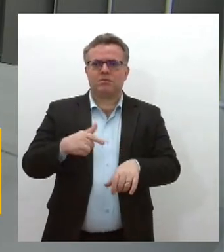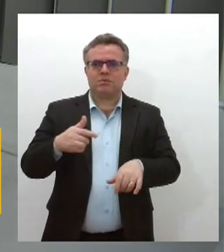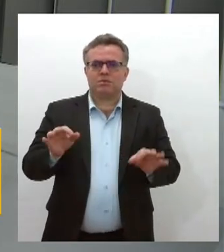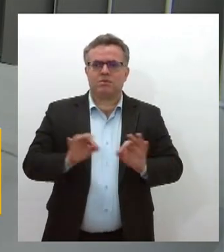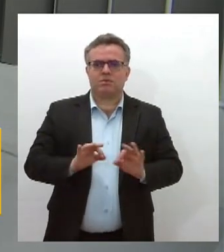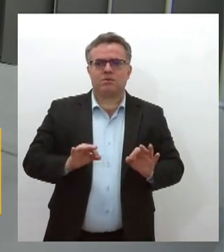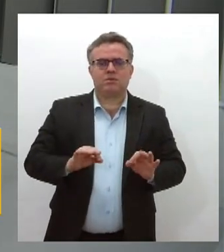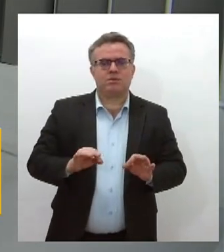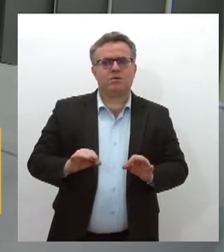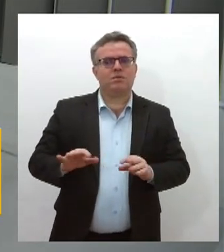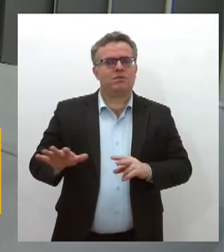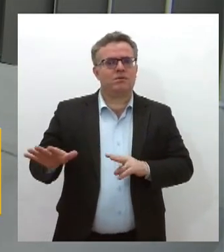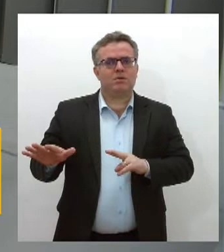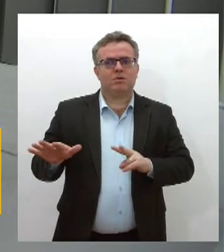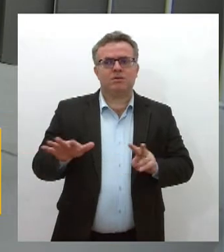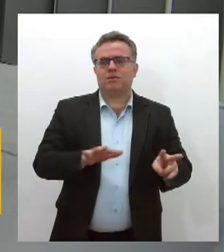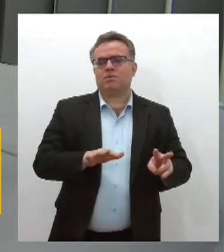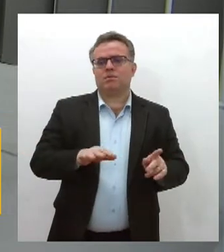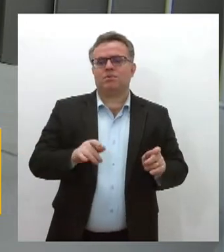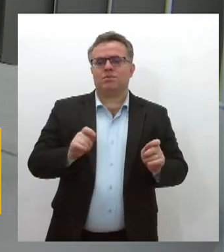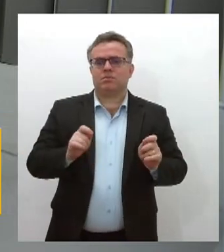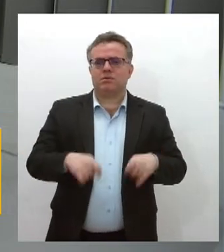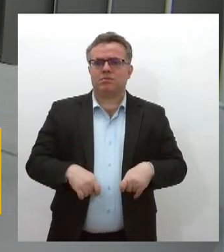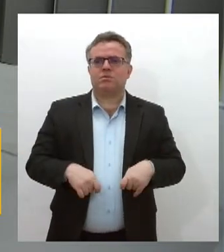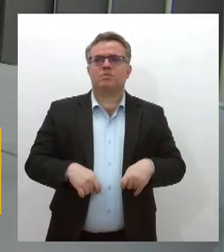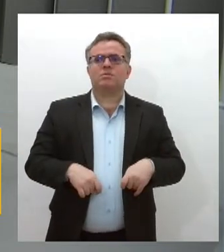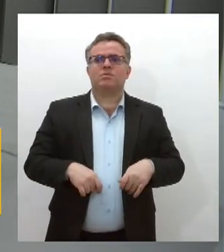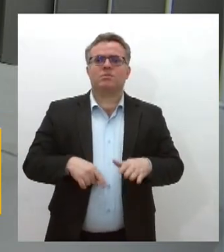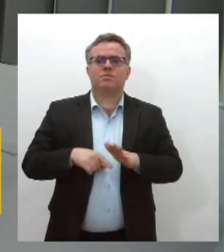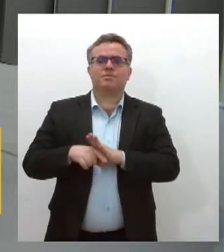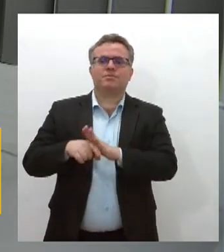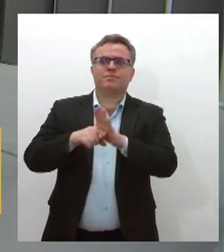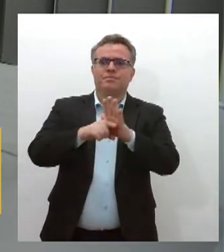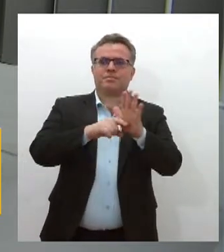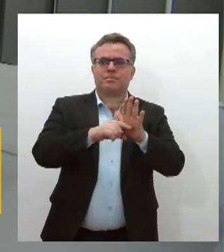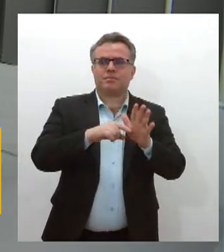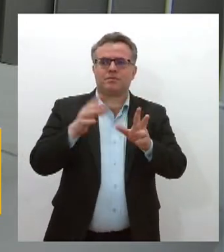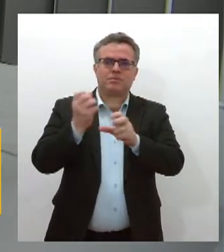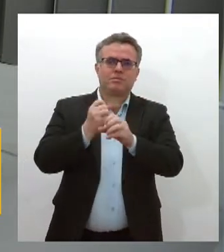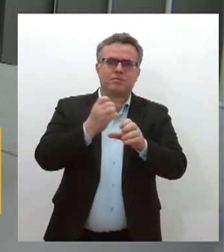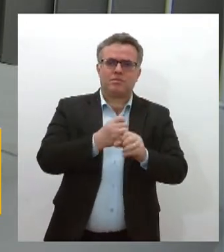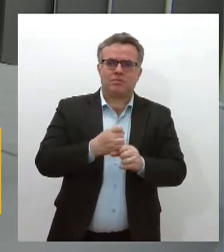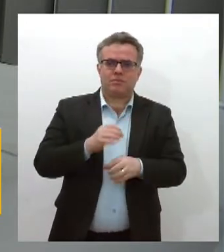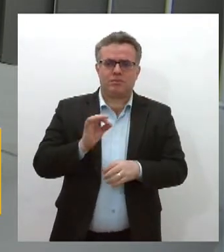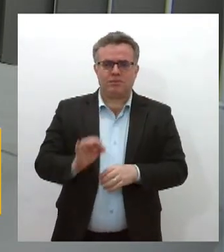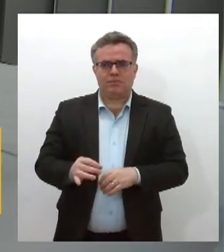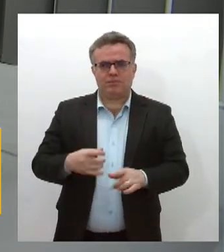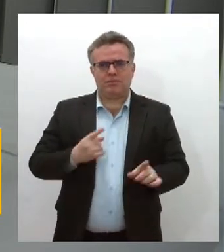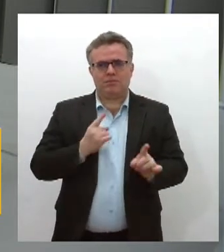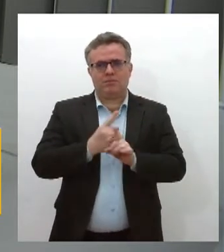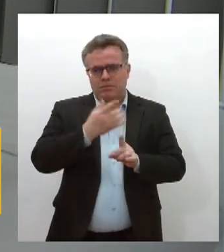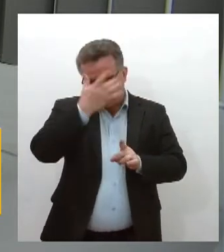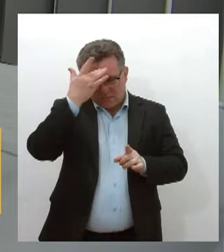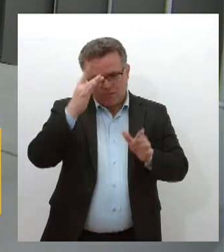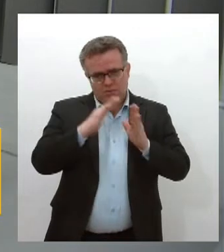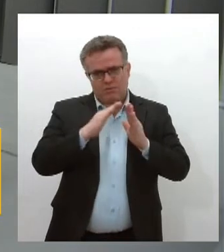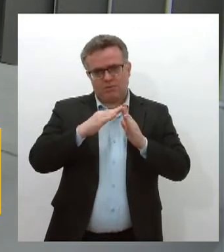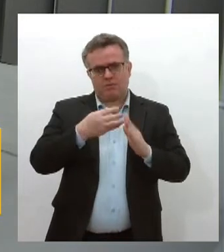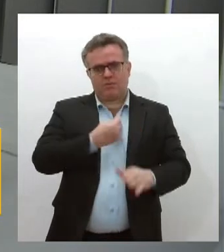semana, justamente para conseguir fazer esse mapeamento, encontrar as pessoas em casa. Isso. Bom dia,